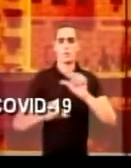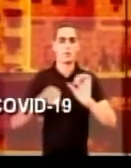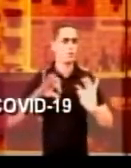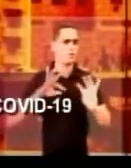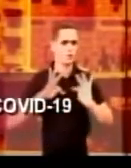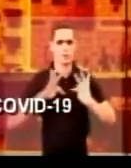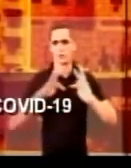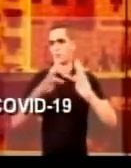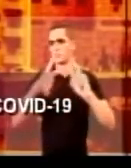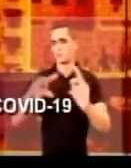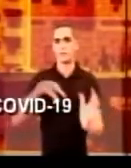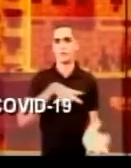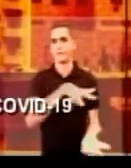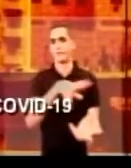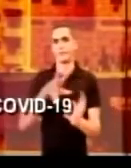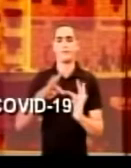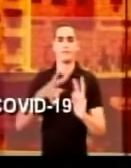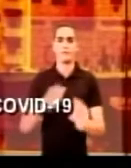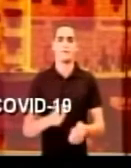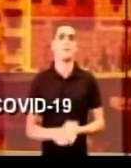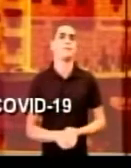Foi um paradigma